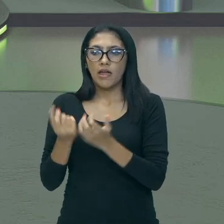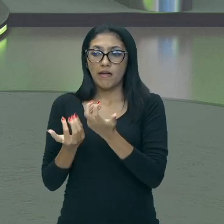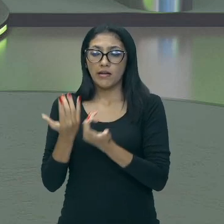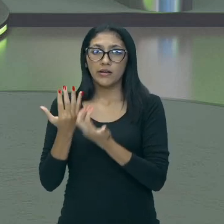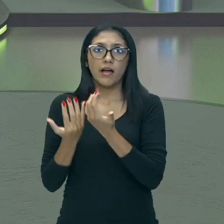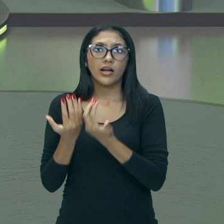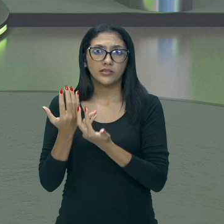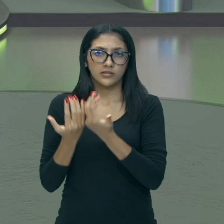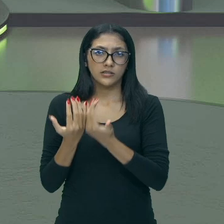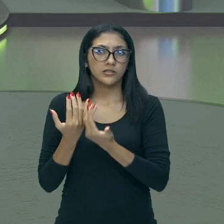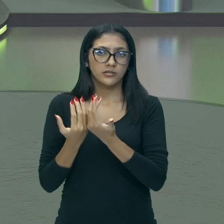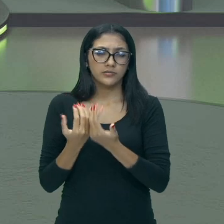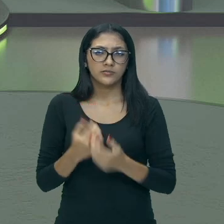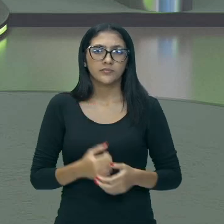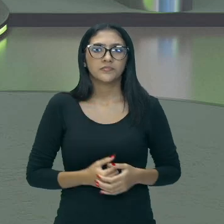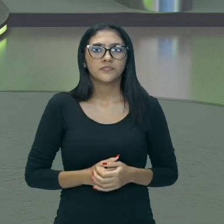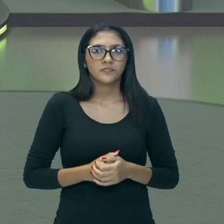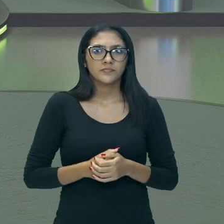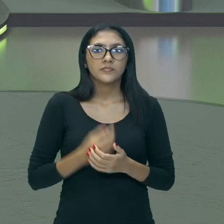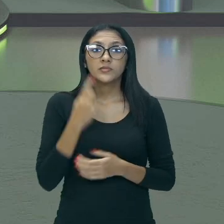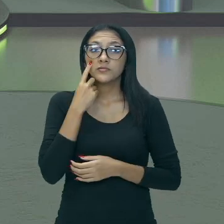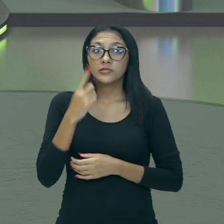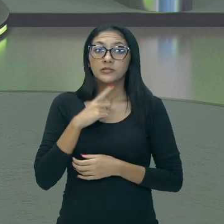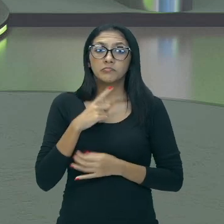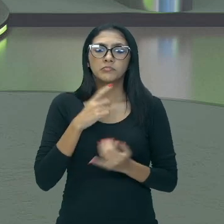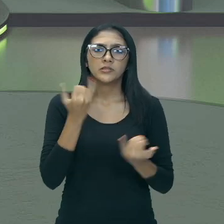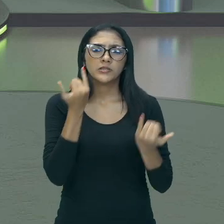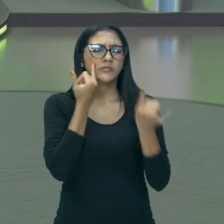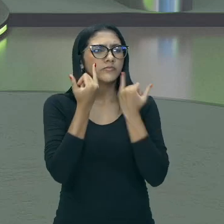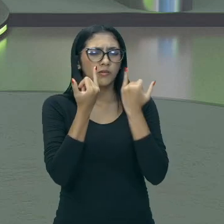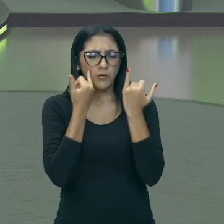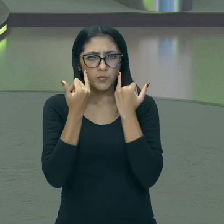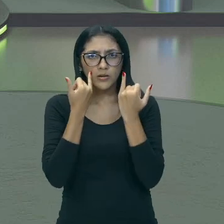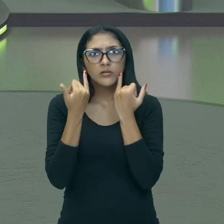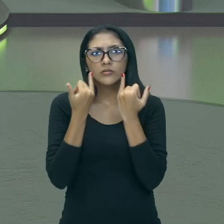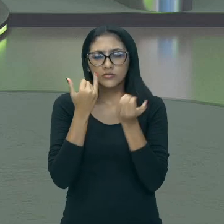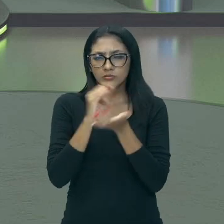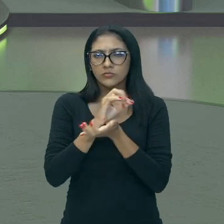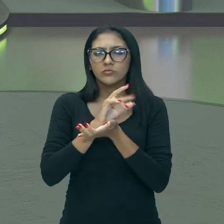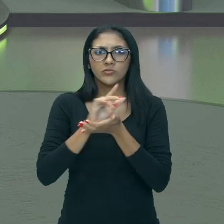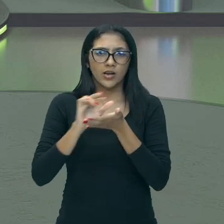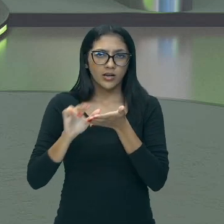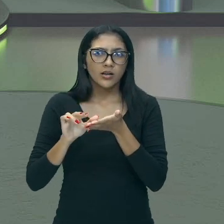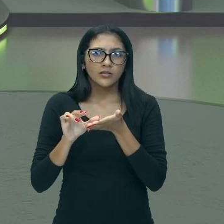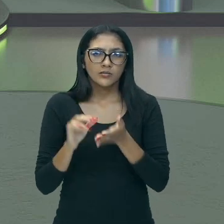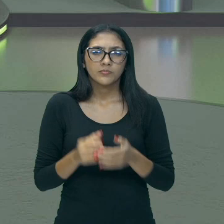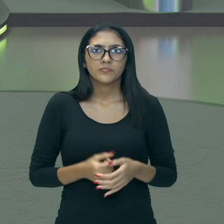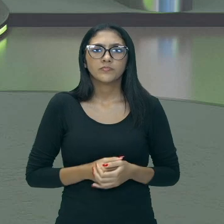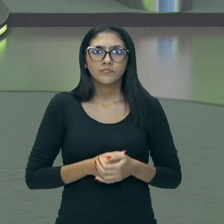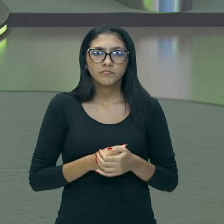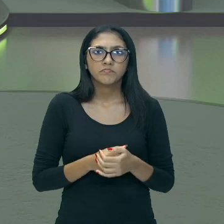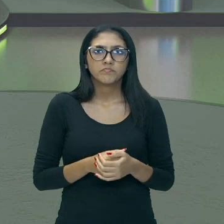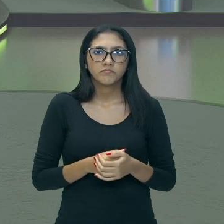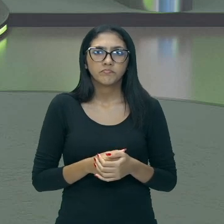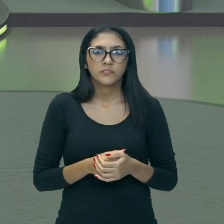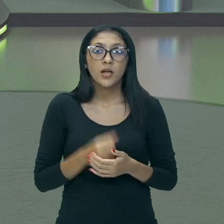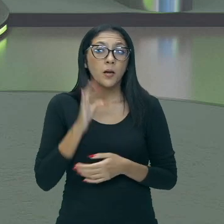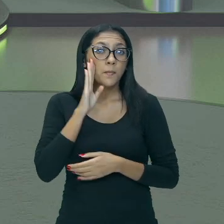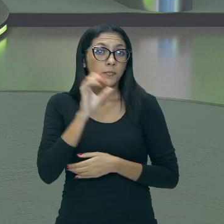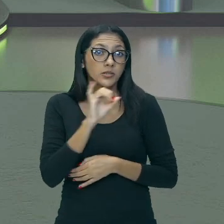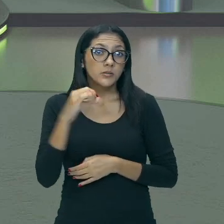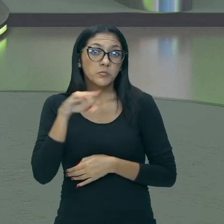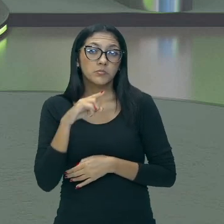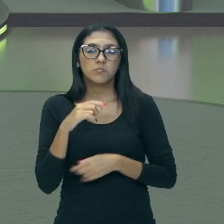várias informações, tá? E você vai utilizá-la no dia a dia, principalmente para calcular a massa de